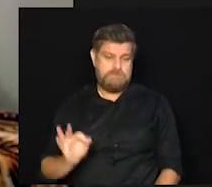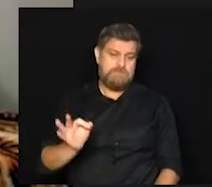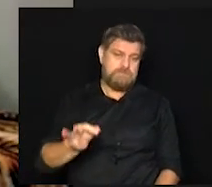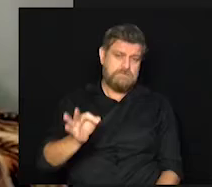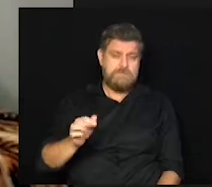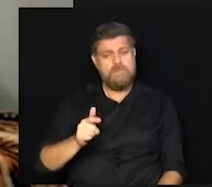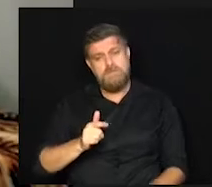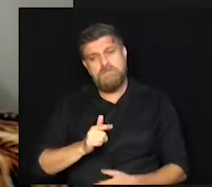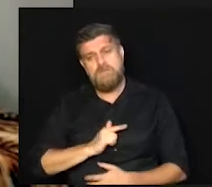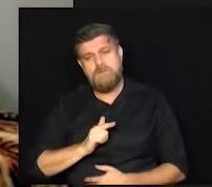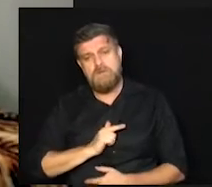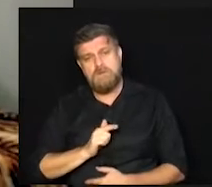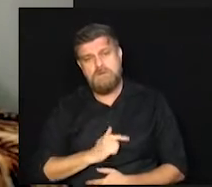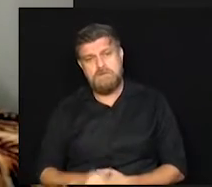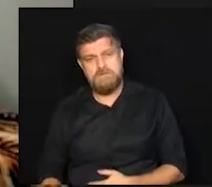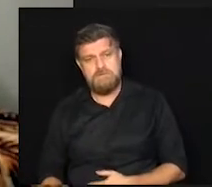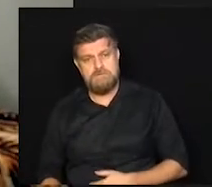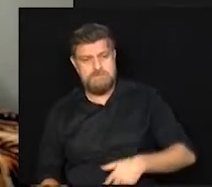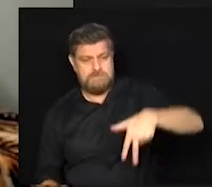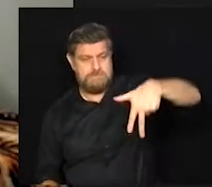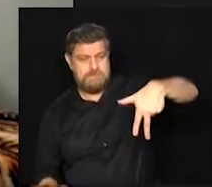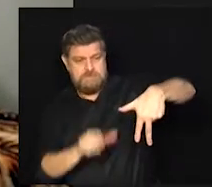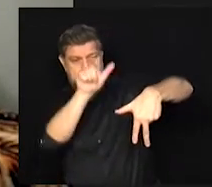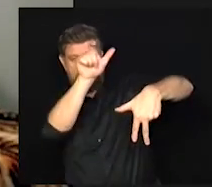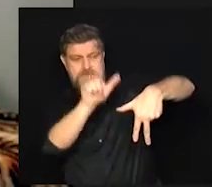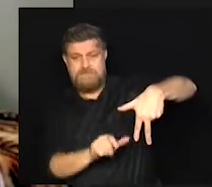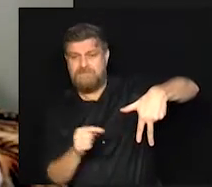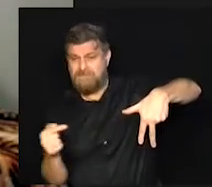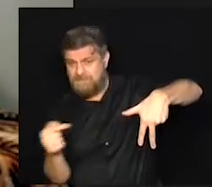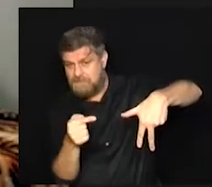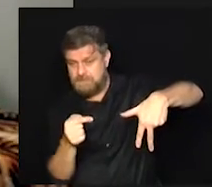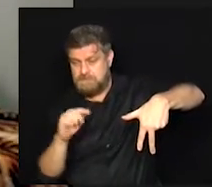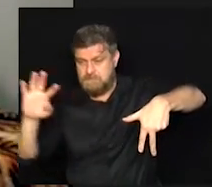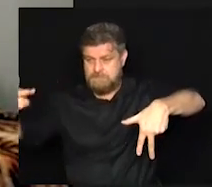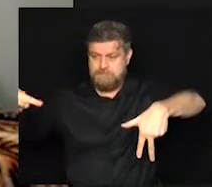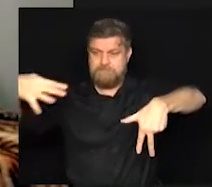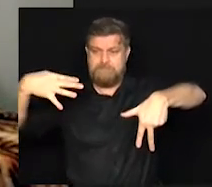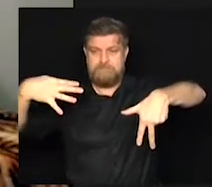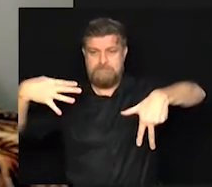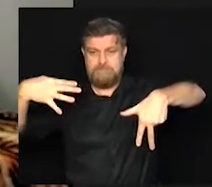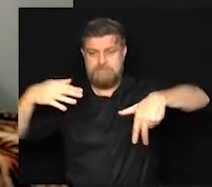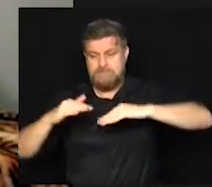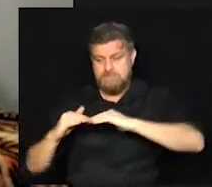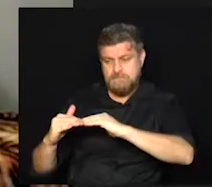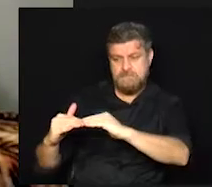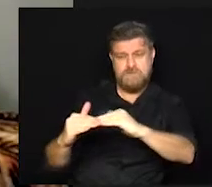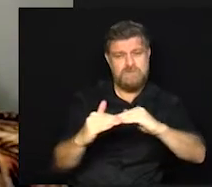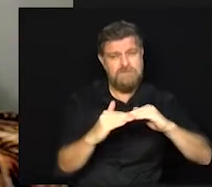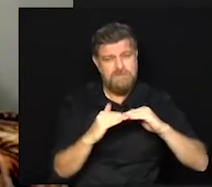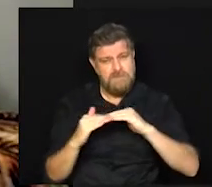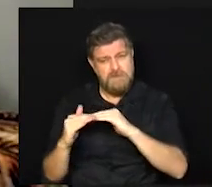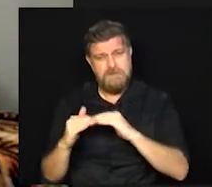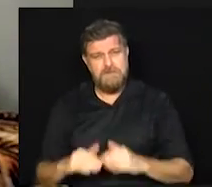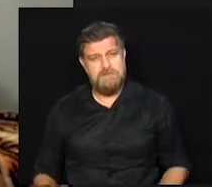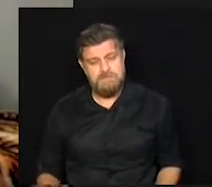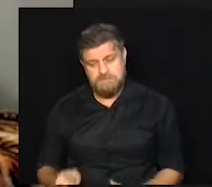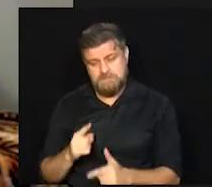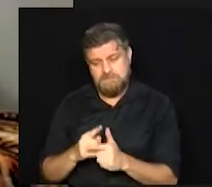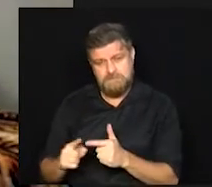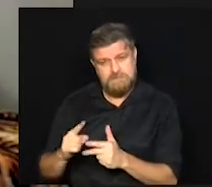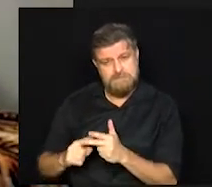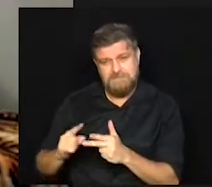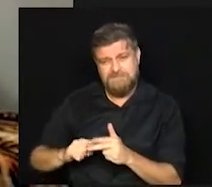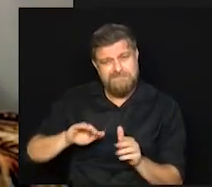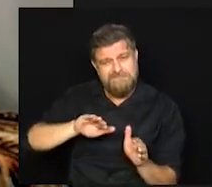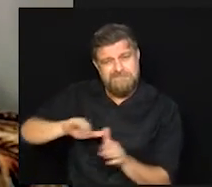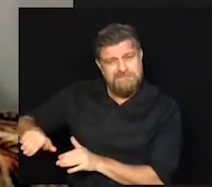Seria as pessoas começarem a ver essas questões de forma